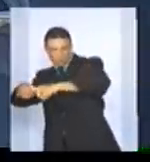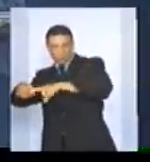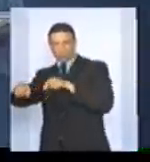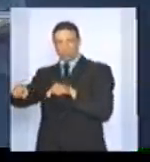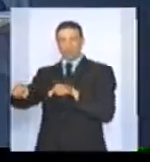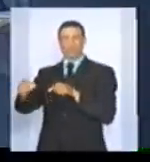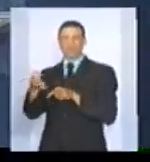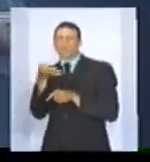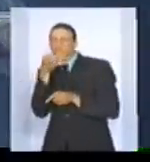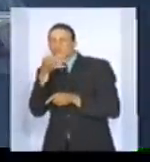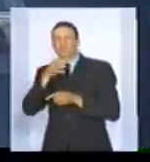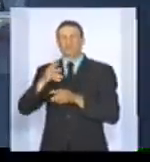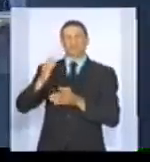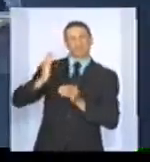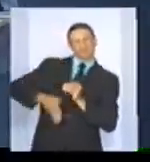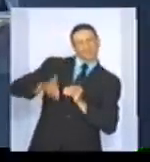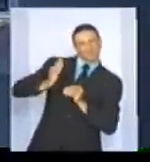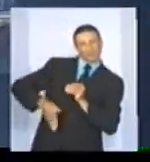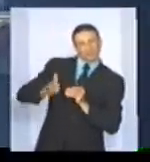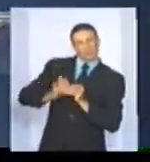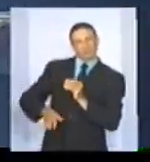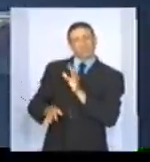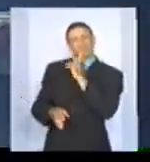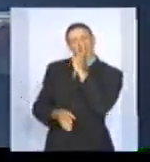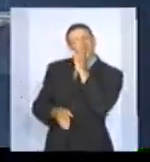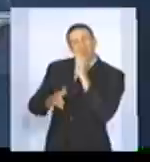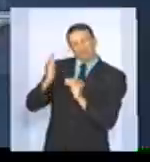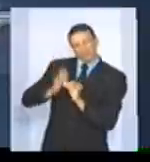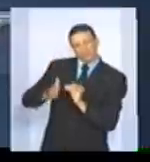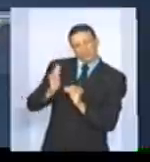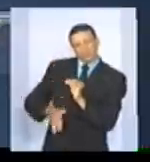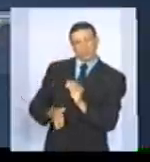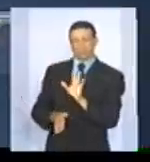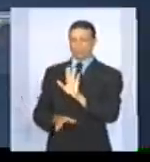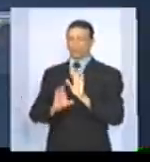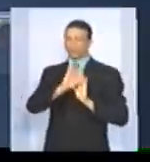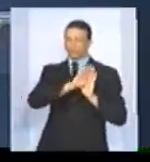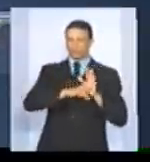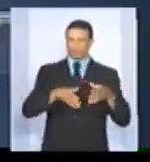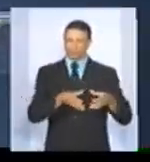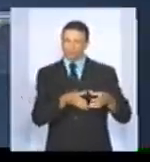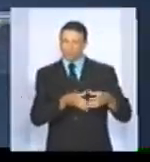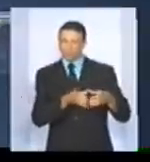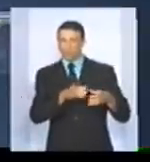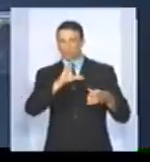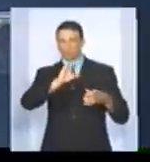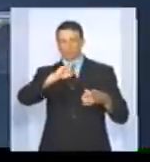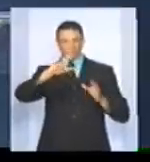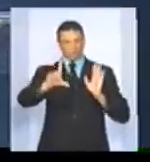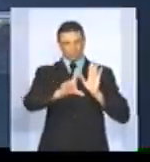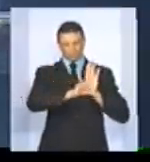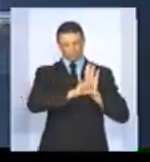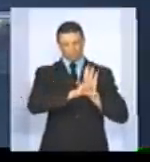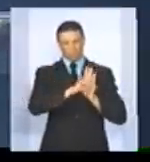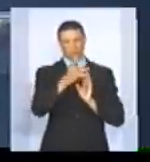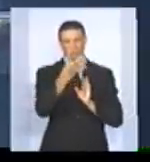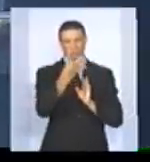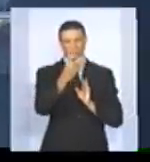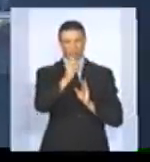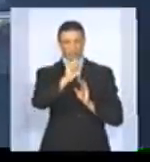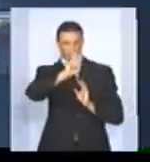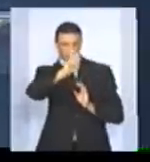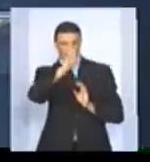SEAC ser categoria nova, criada agora. O conceito de SEAC, trazido pela Lei 12.485 de